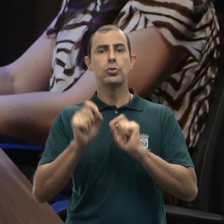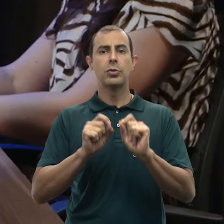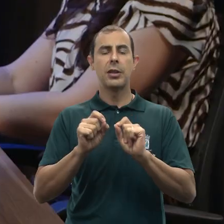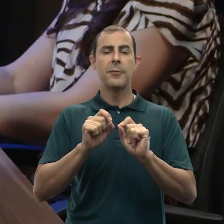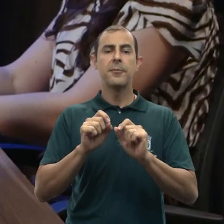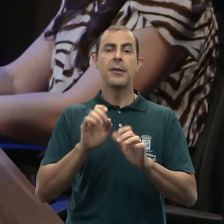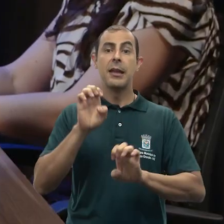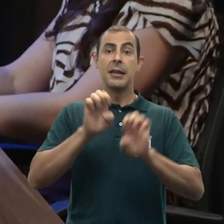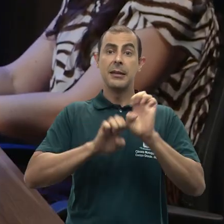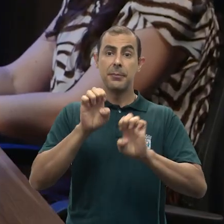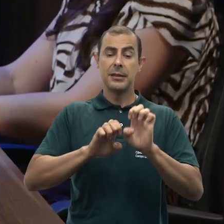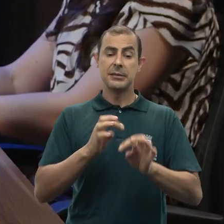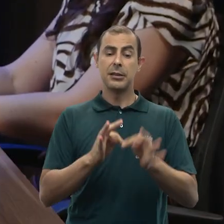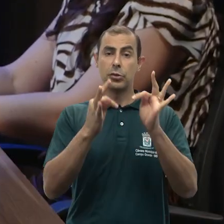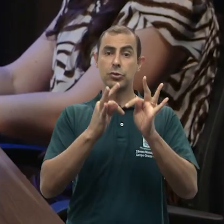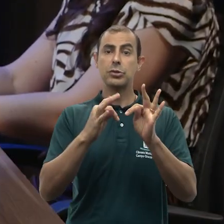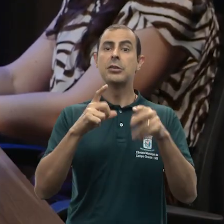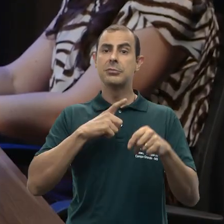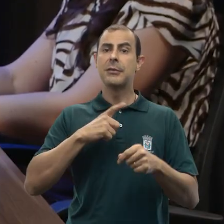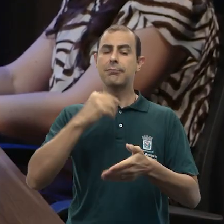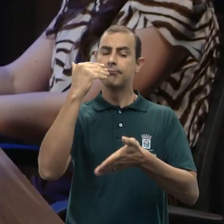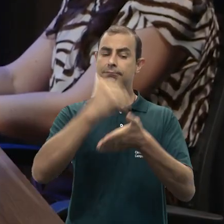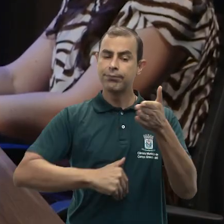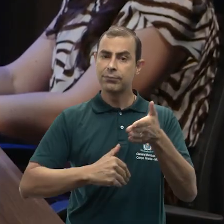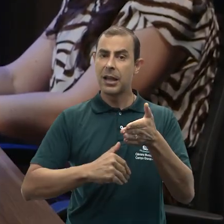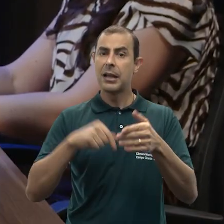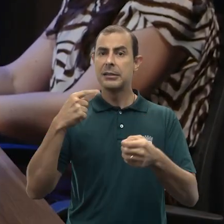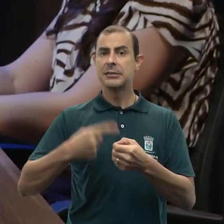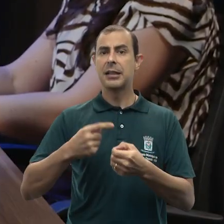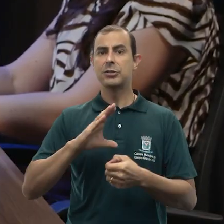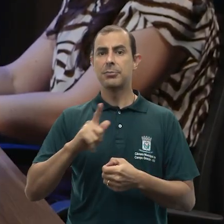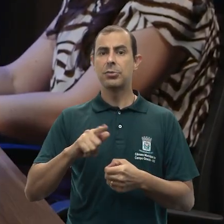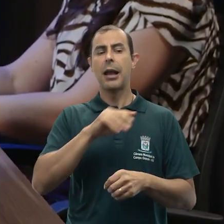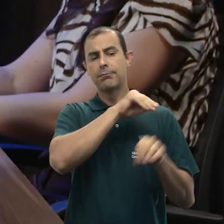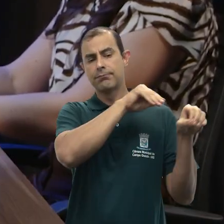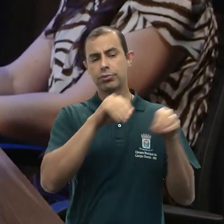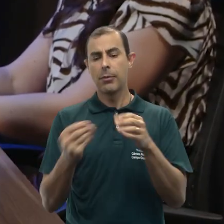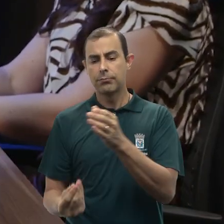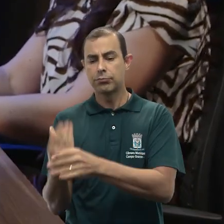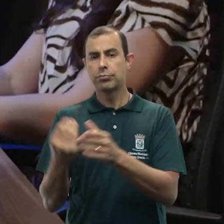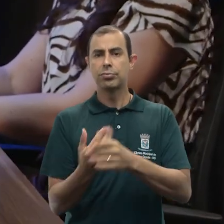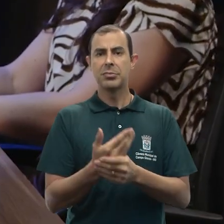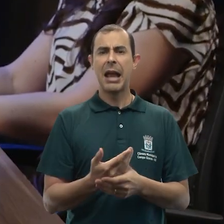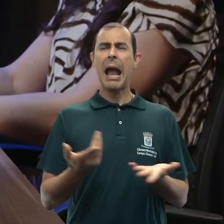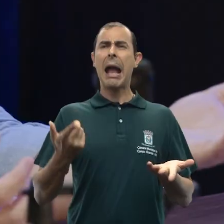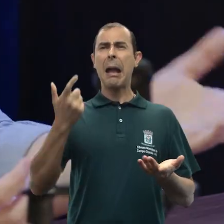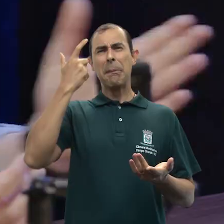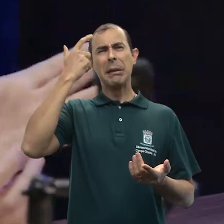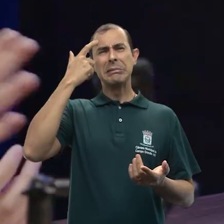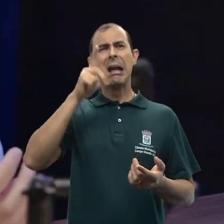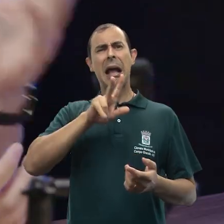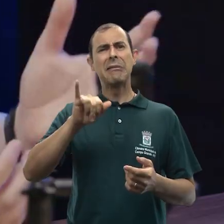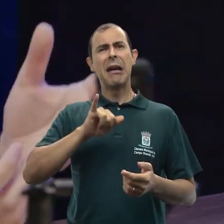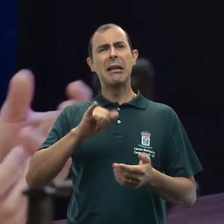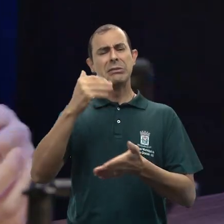não precisem pagar tributo municipal para vir para Campo Grande. Nossa, mas você está abrindo mão de receita. Não é abrir mão de receita, é que